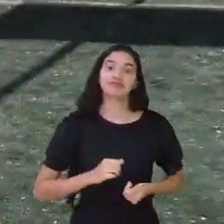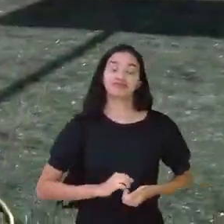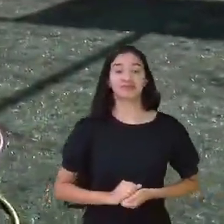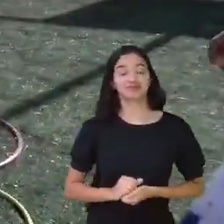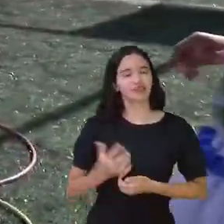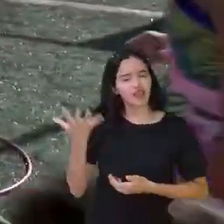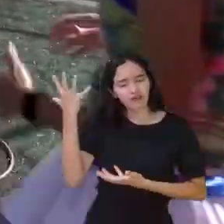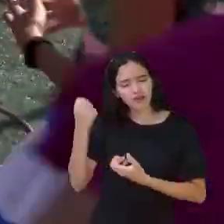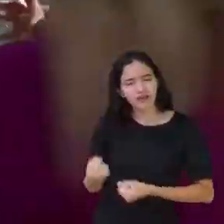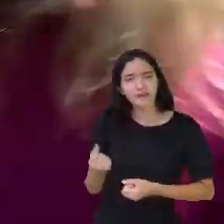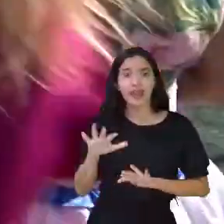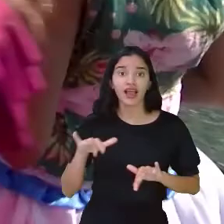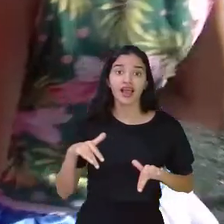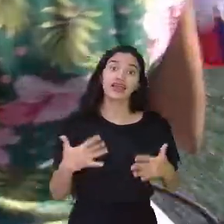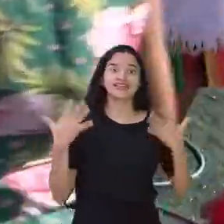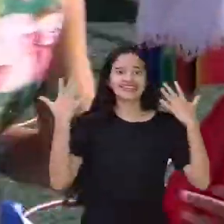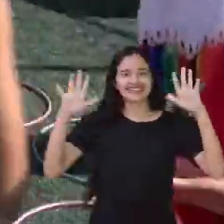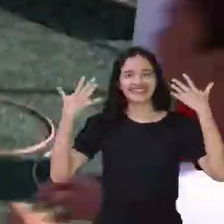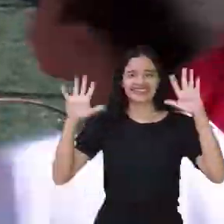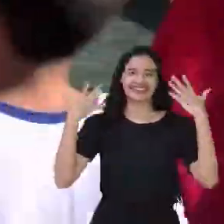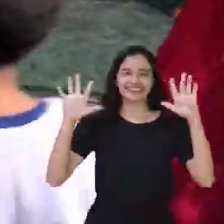que delícia